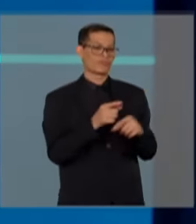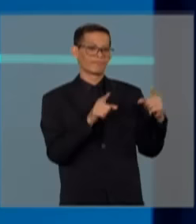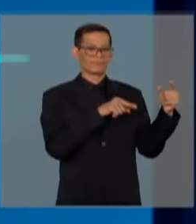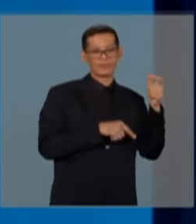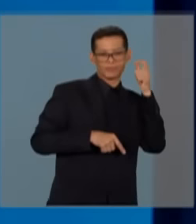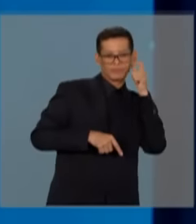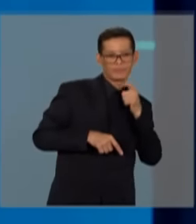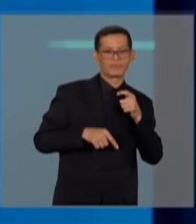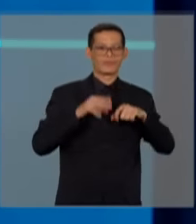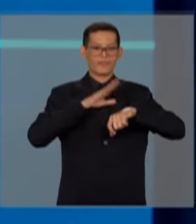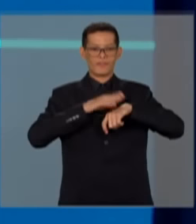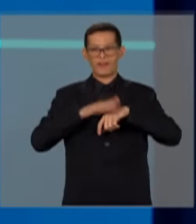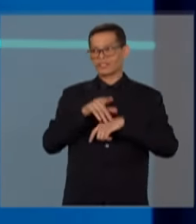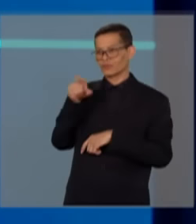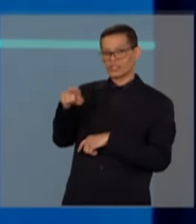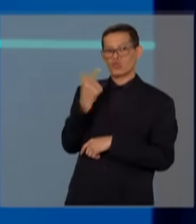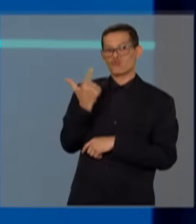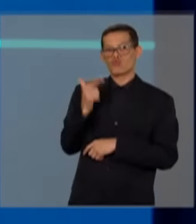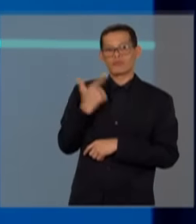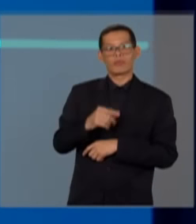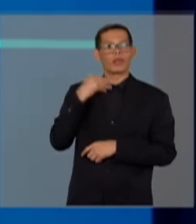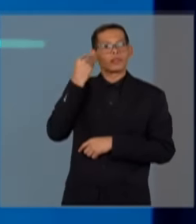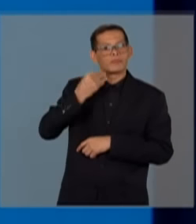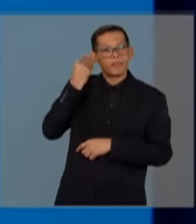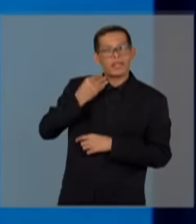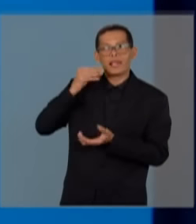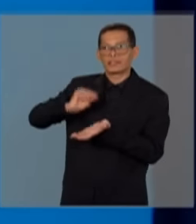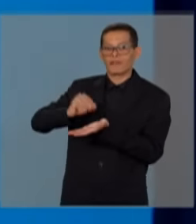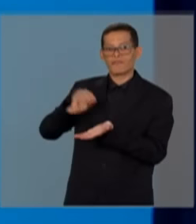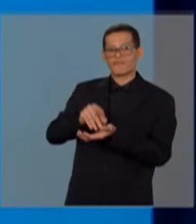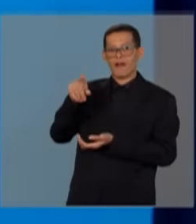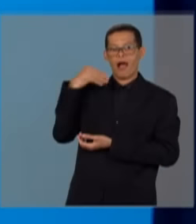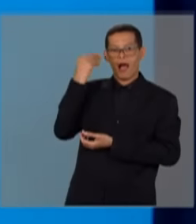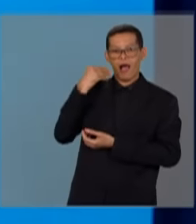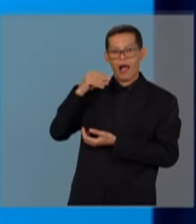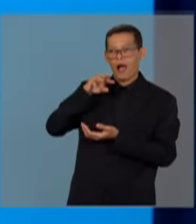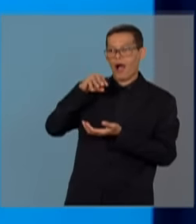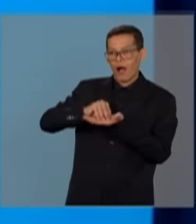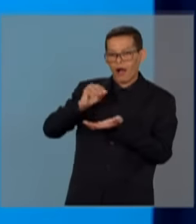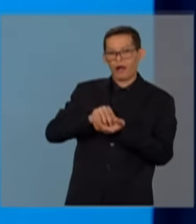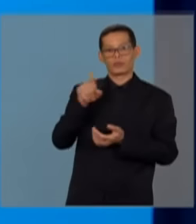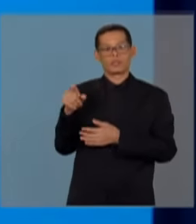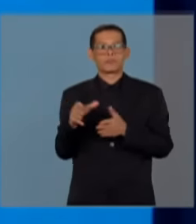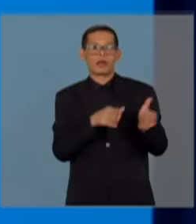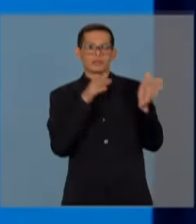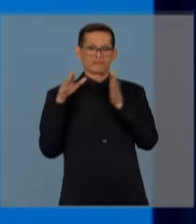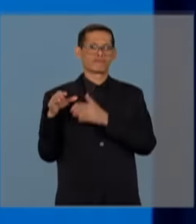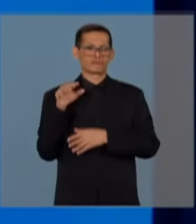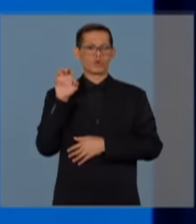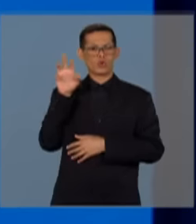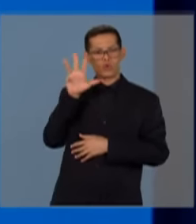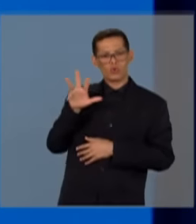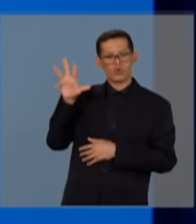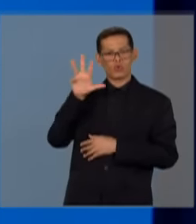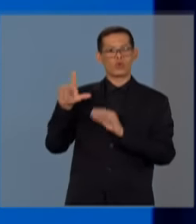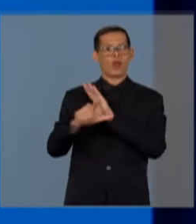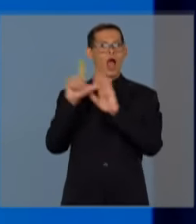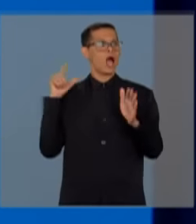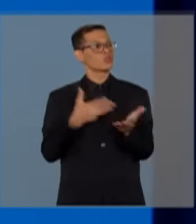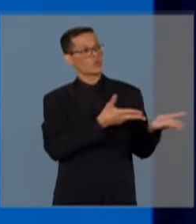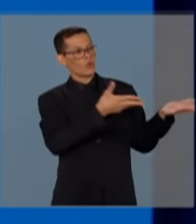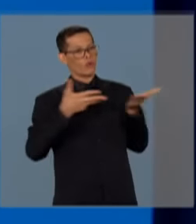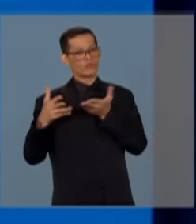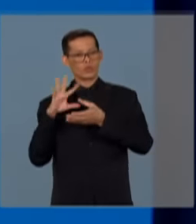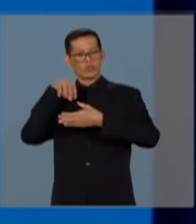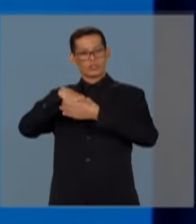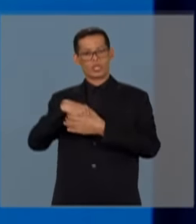que o senhor não tem experiência no cargo executivo e que o presidente Lula nunca lhe convidou para integrar o